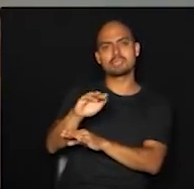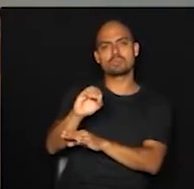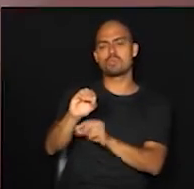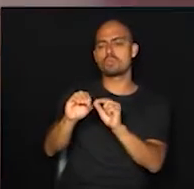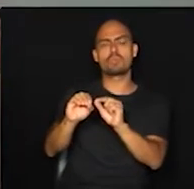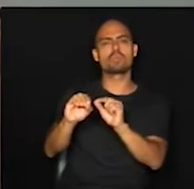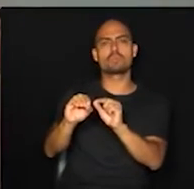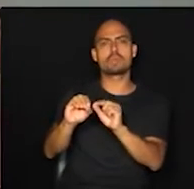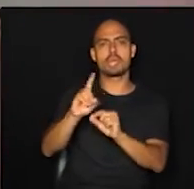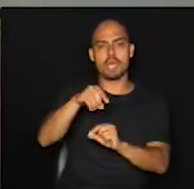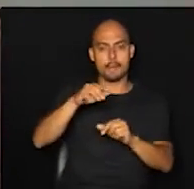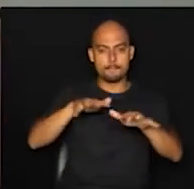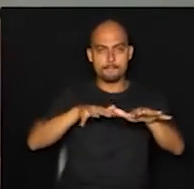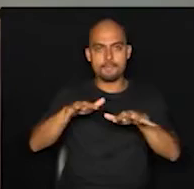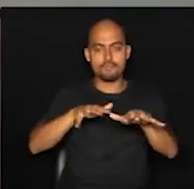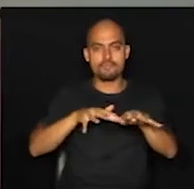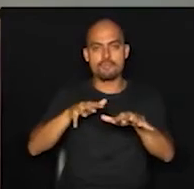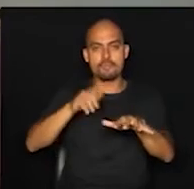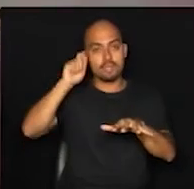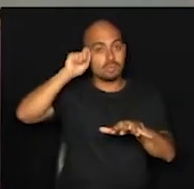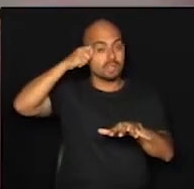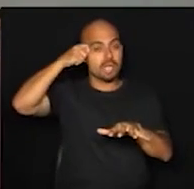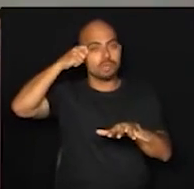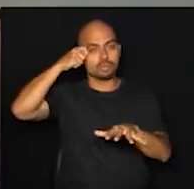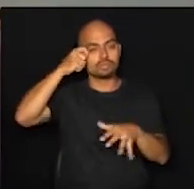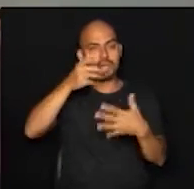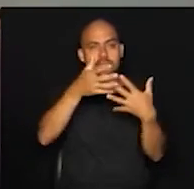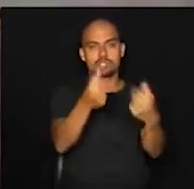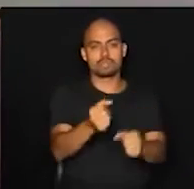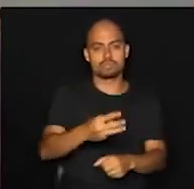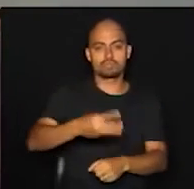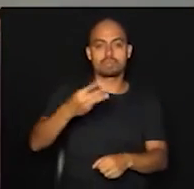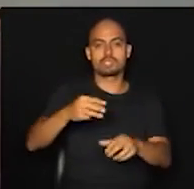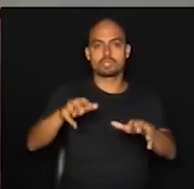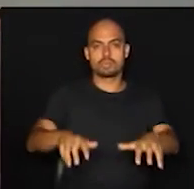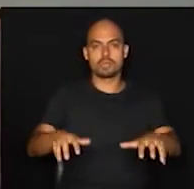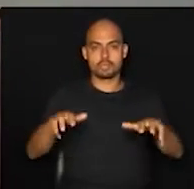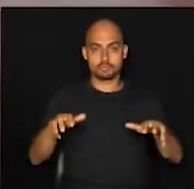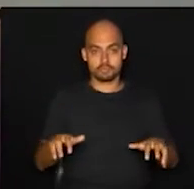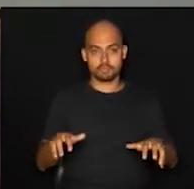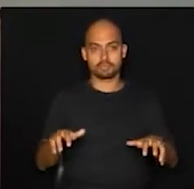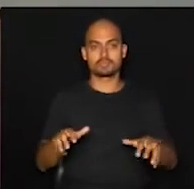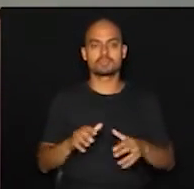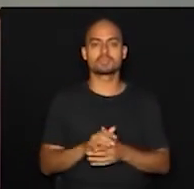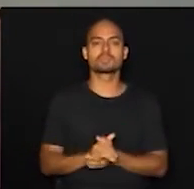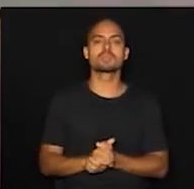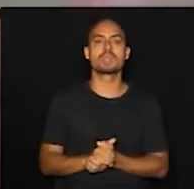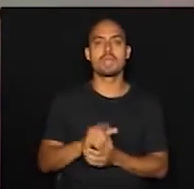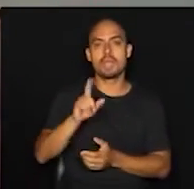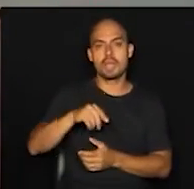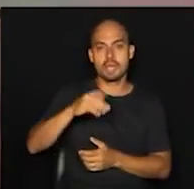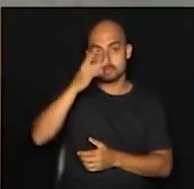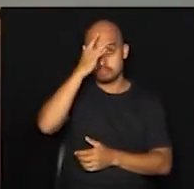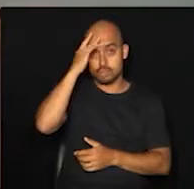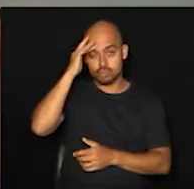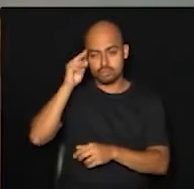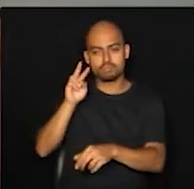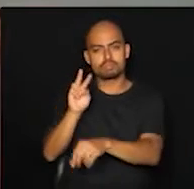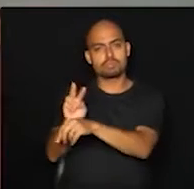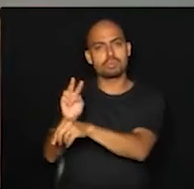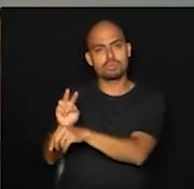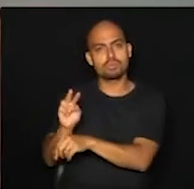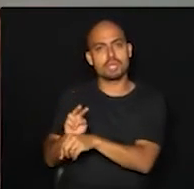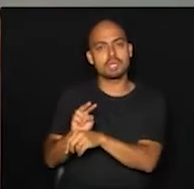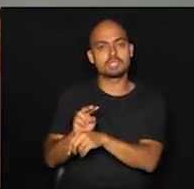negro favorável ao terceiro reinado. O isabelismo é a Guarda Negra da Redentora. O isabelismo é o apoiamento que eles deram